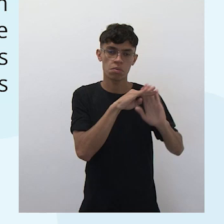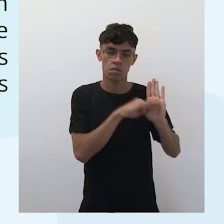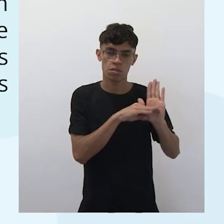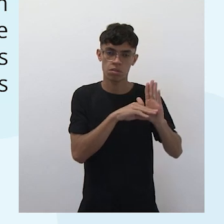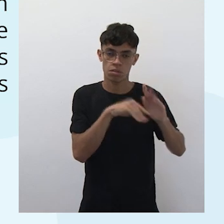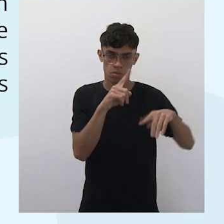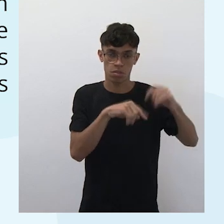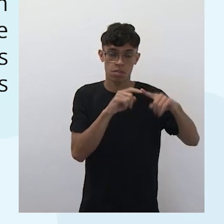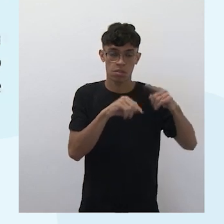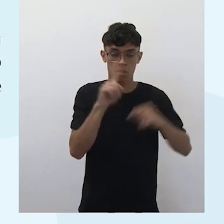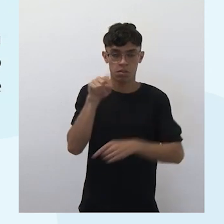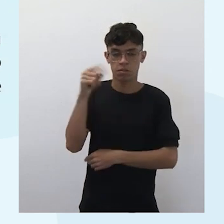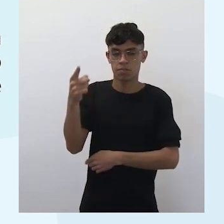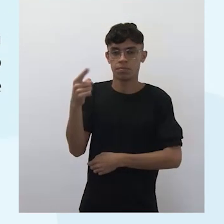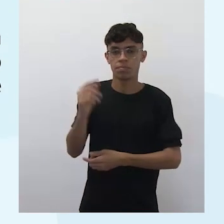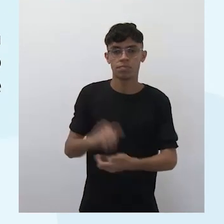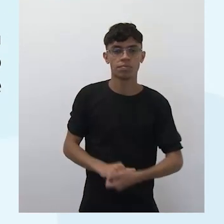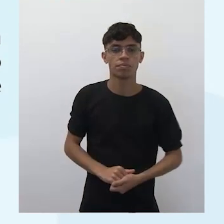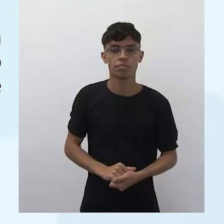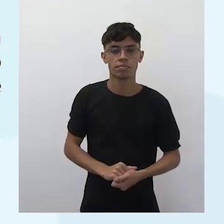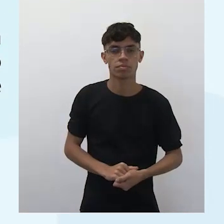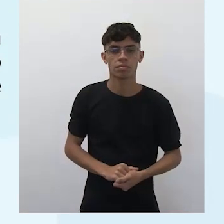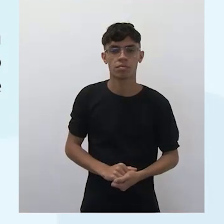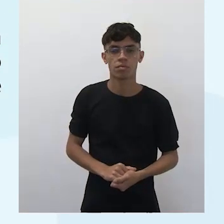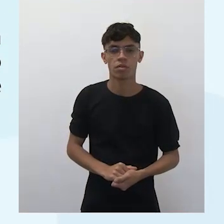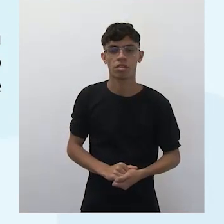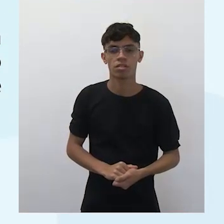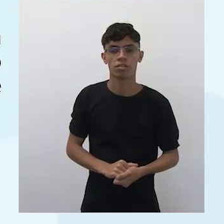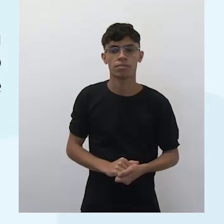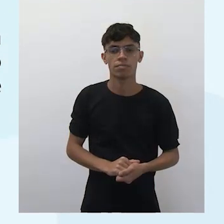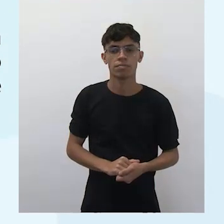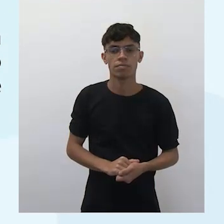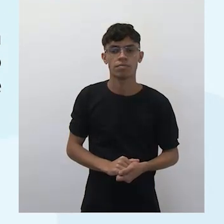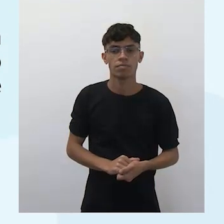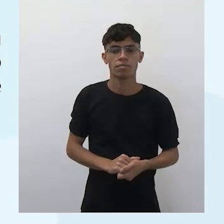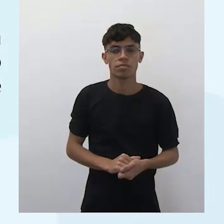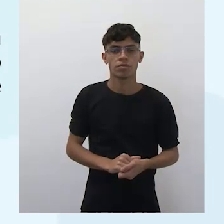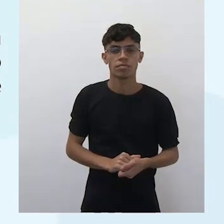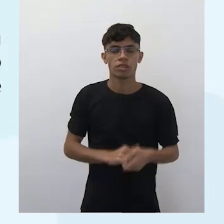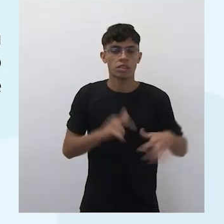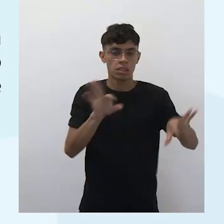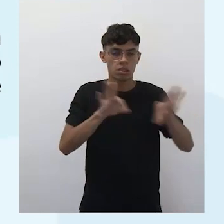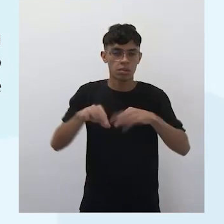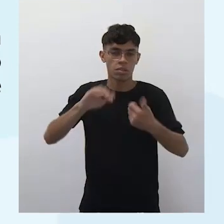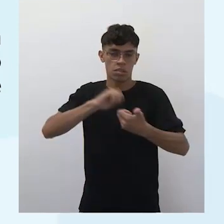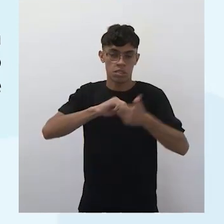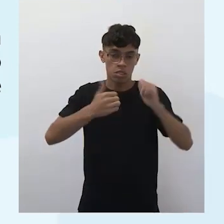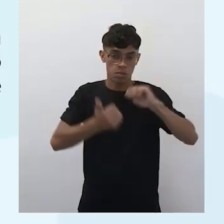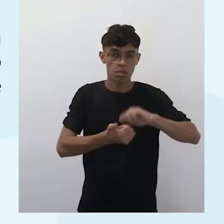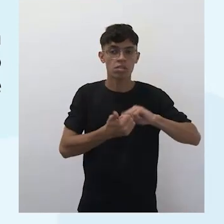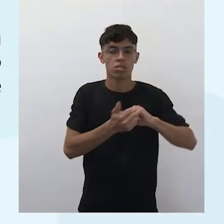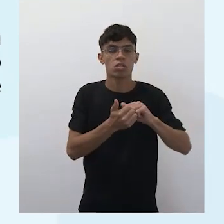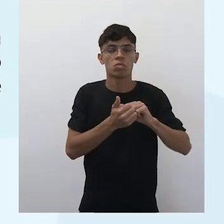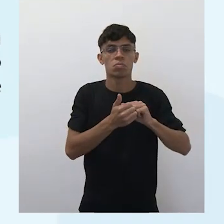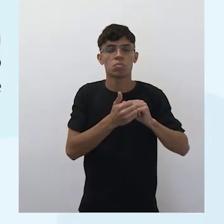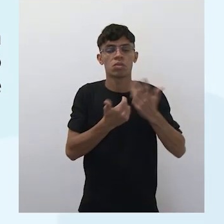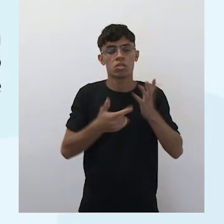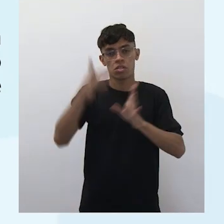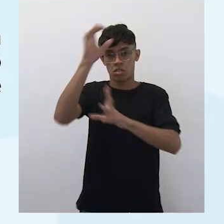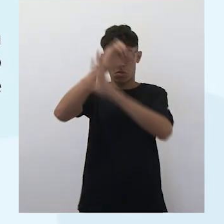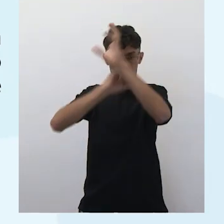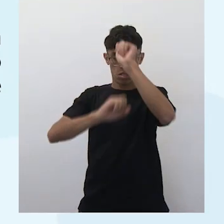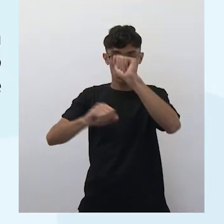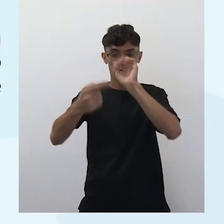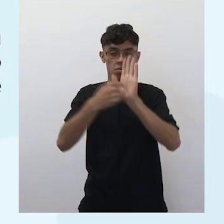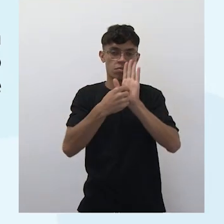Tá? Para o próximo slide, nós temos a questão do planejamento e adaptação das situações de aprendizagem, que